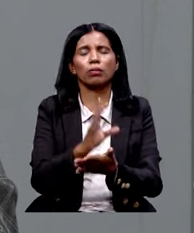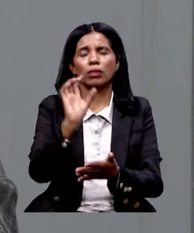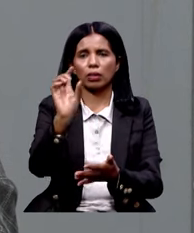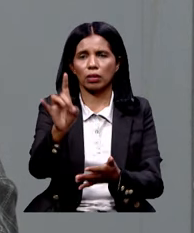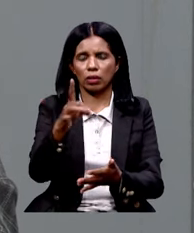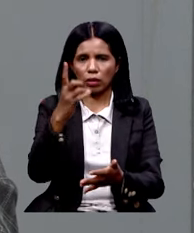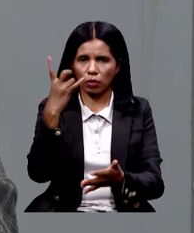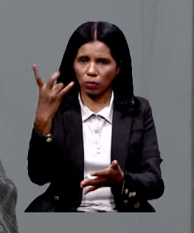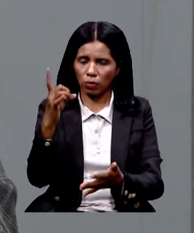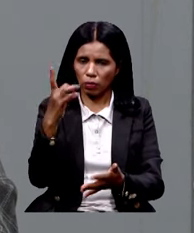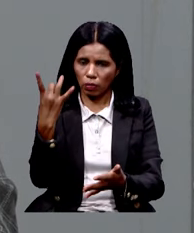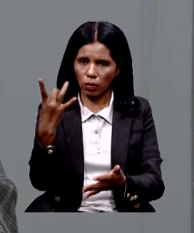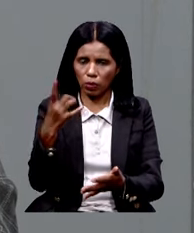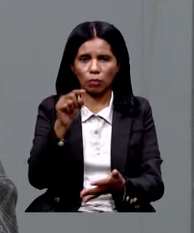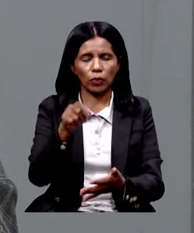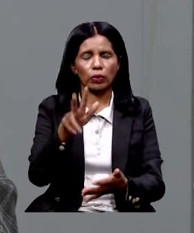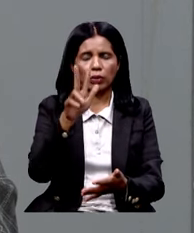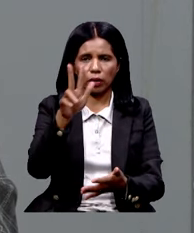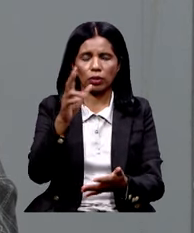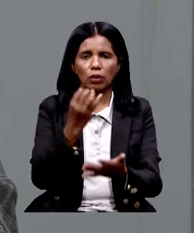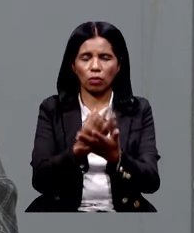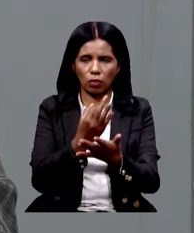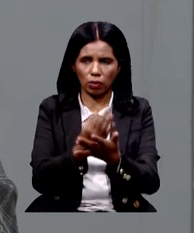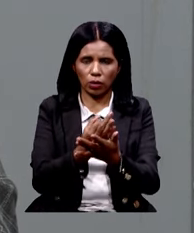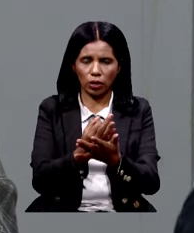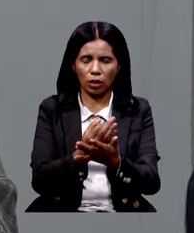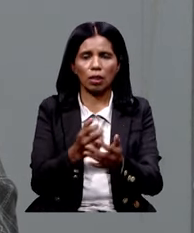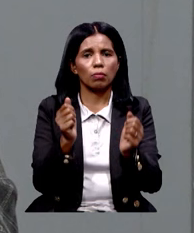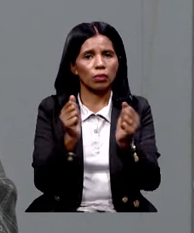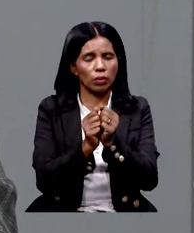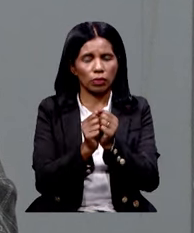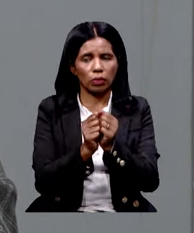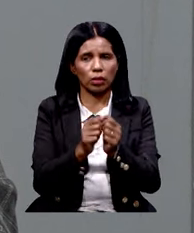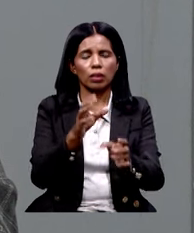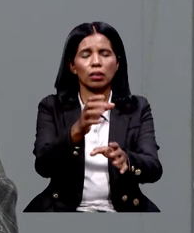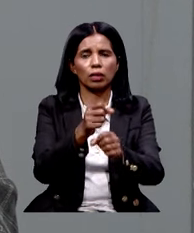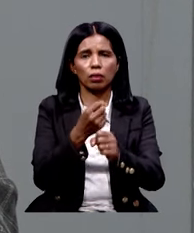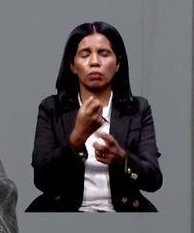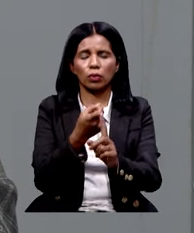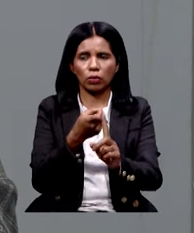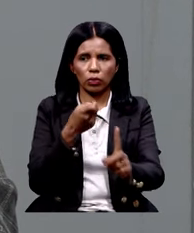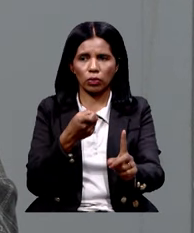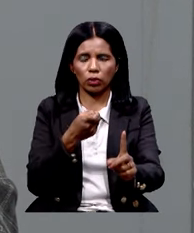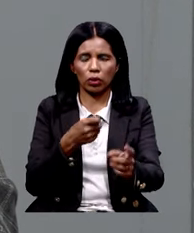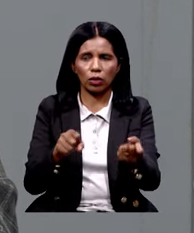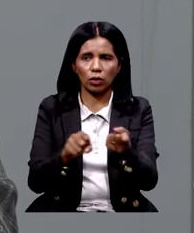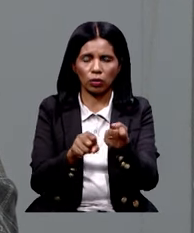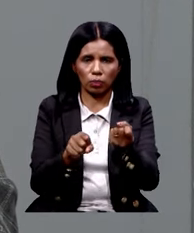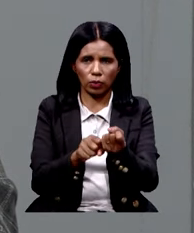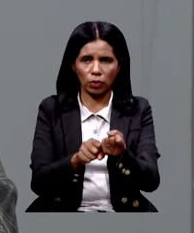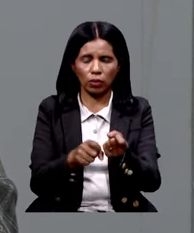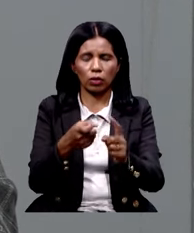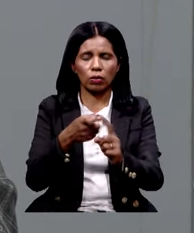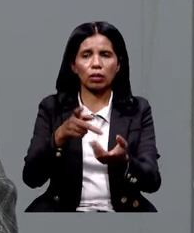18.3. Osan entrada bruto fundo nian simu husi contribuinte